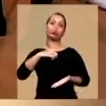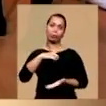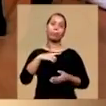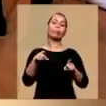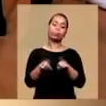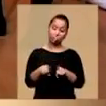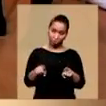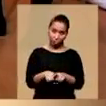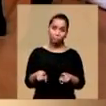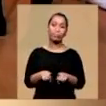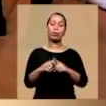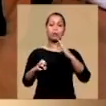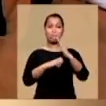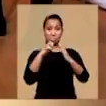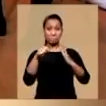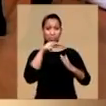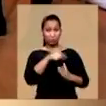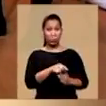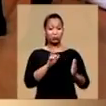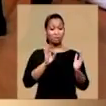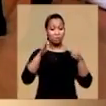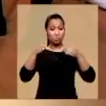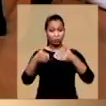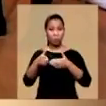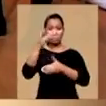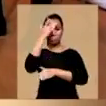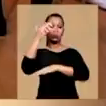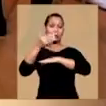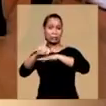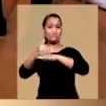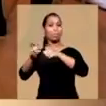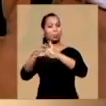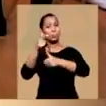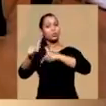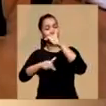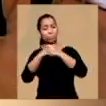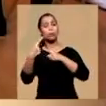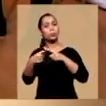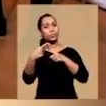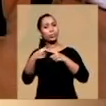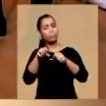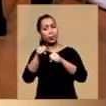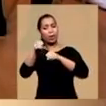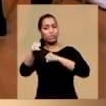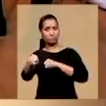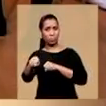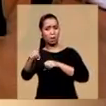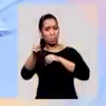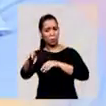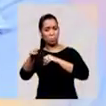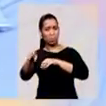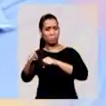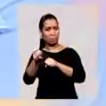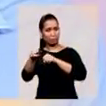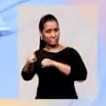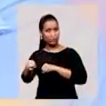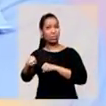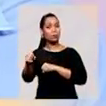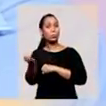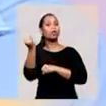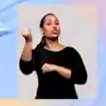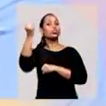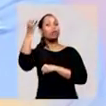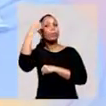no mercado também, e as empresas dão muito esse olhar para o estagiário, para esse primeiro emprego também, para formar. A gente falava de comportamento, é